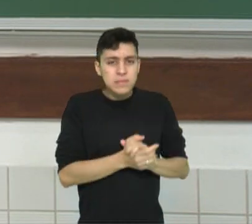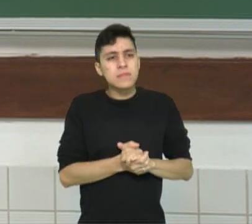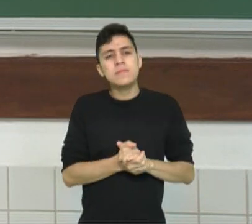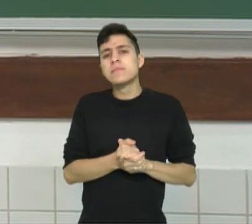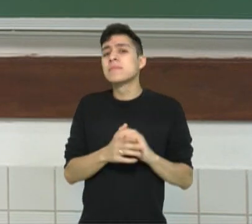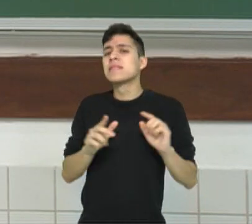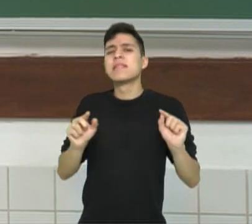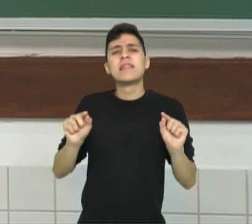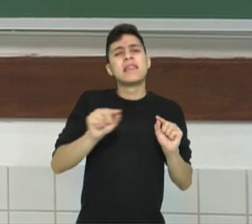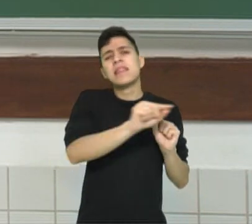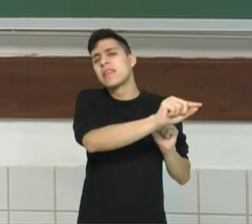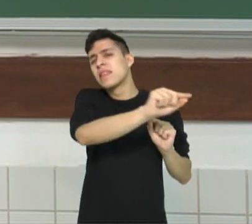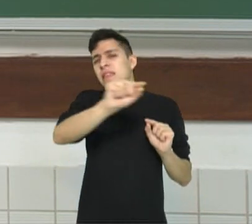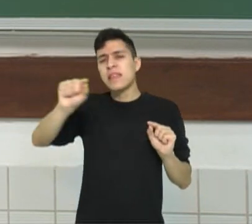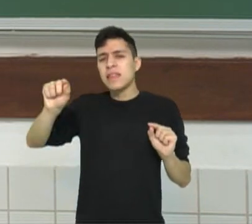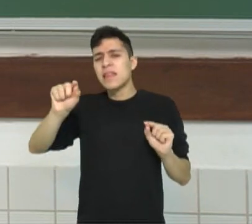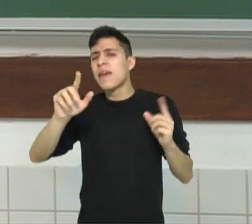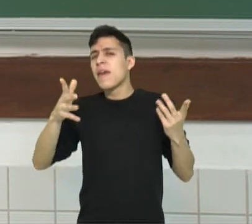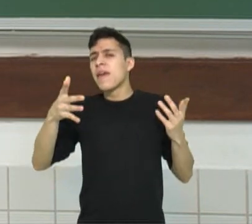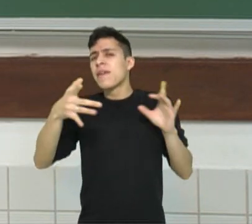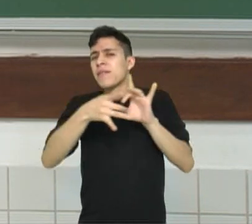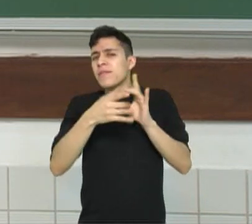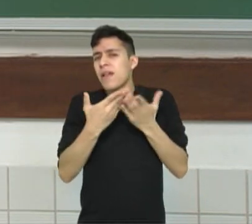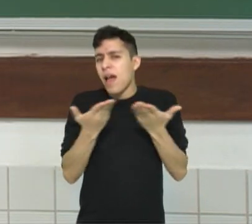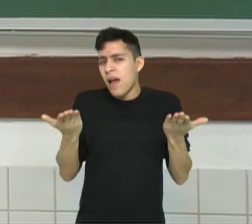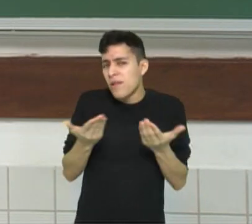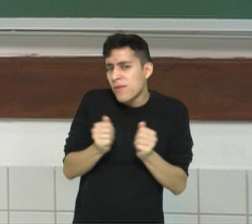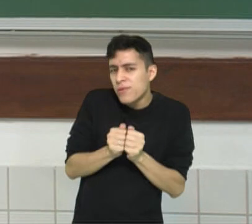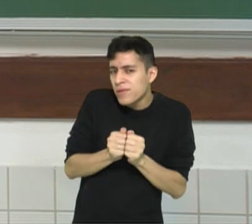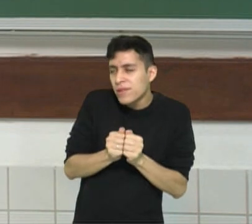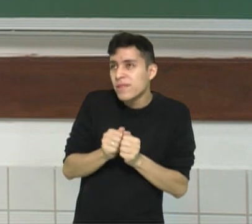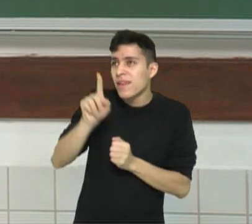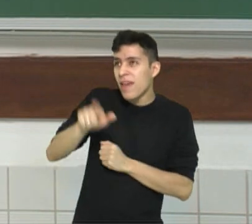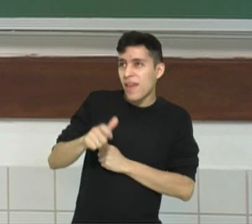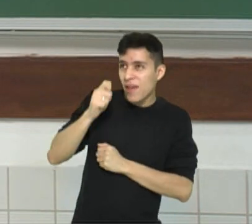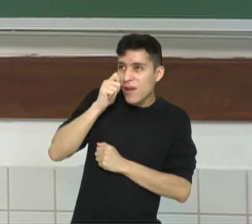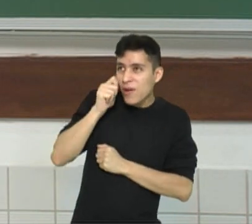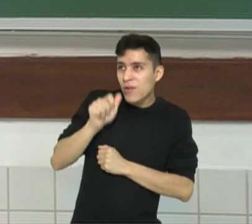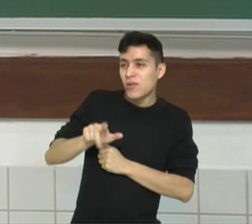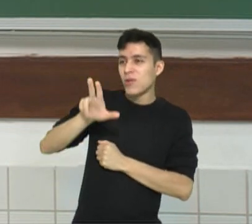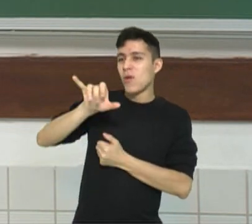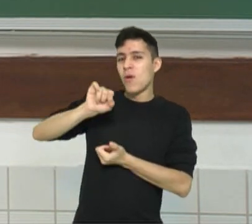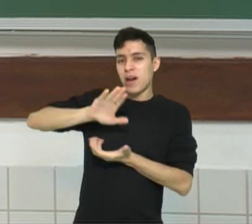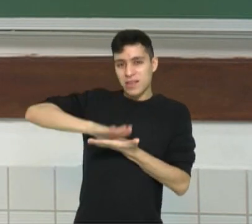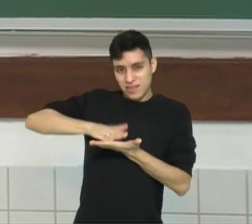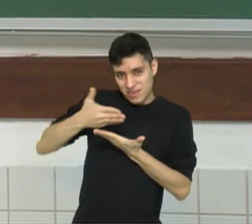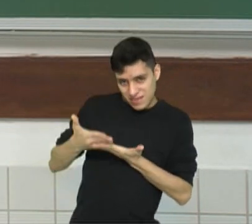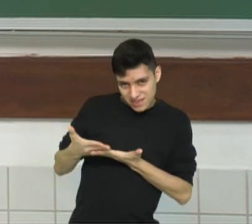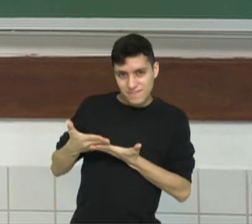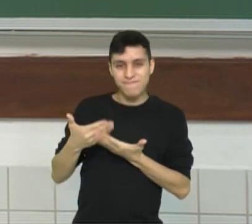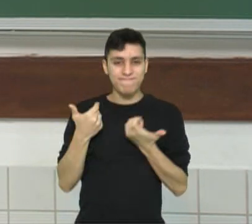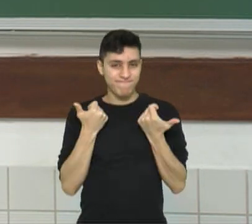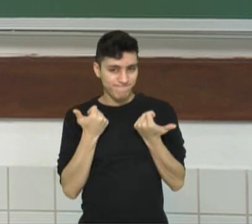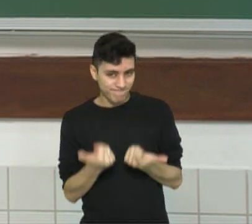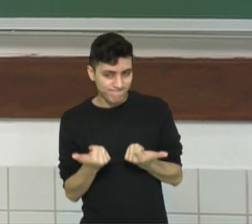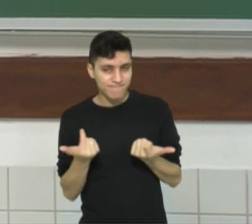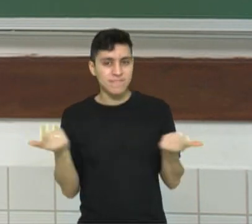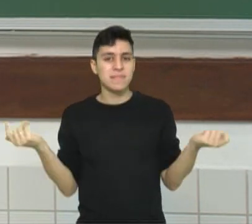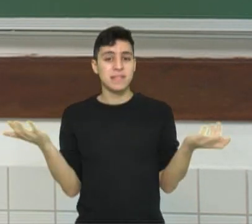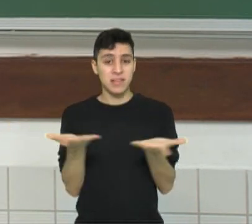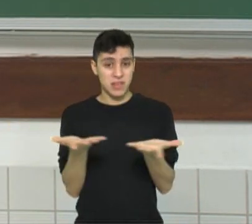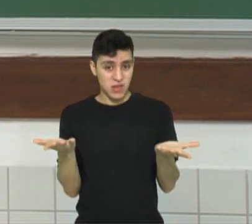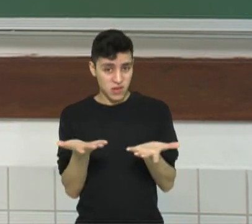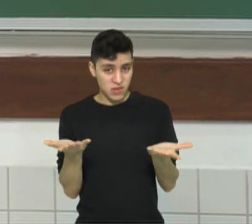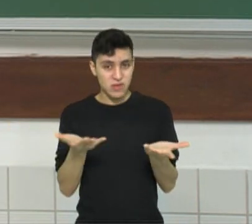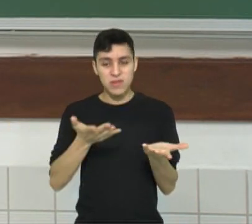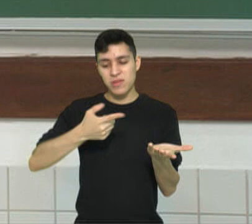ficar toda essa nossa aula junto, né, com a gente é o Lucas, que é o nosso intérprete. Então,